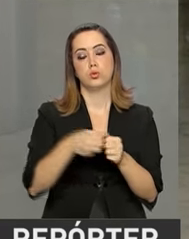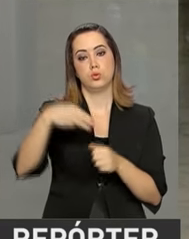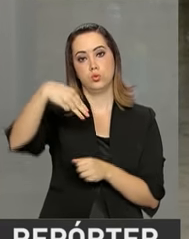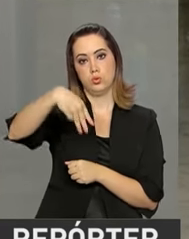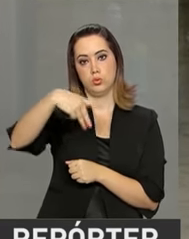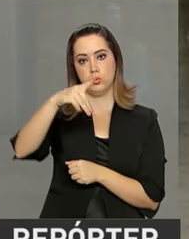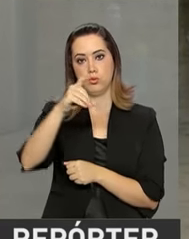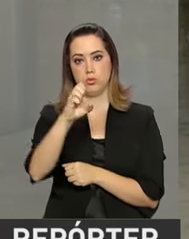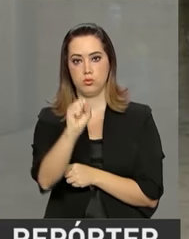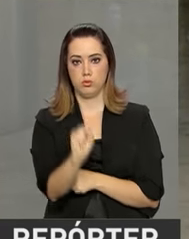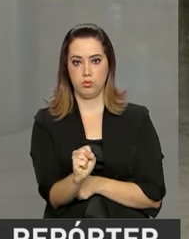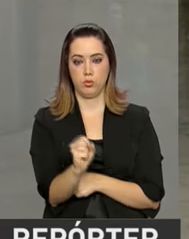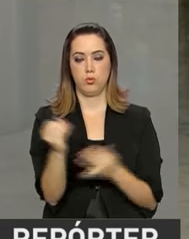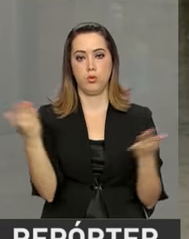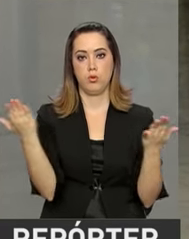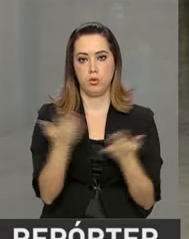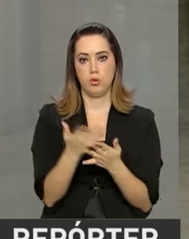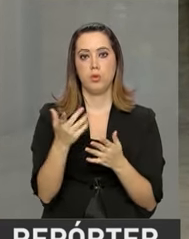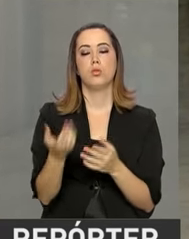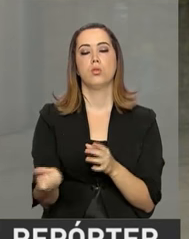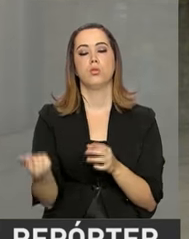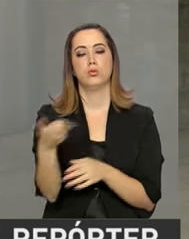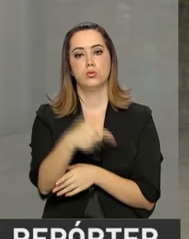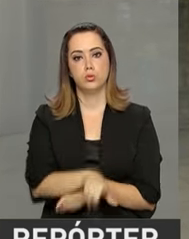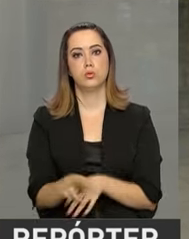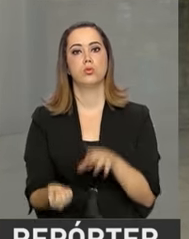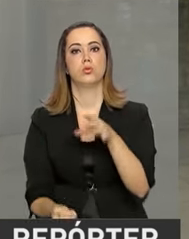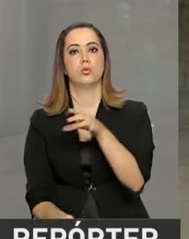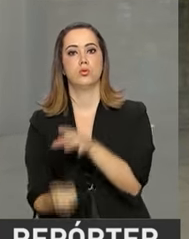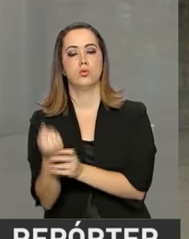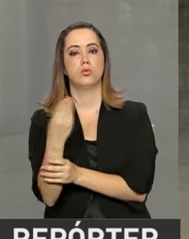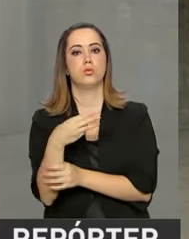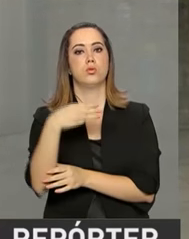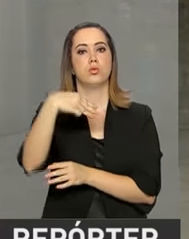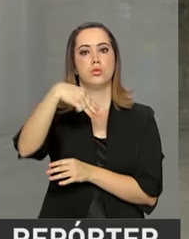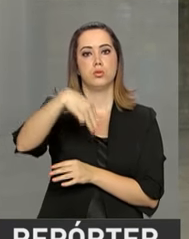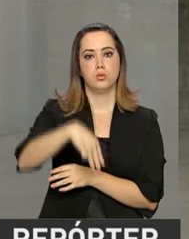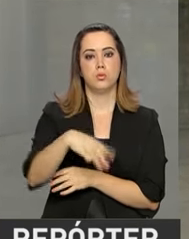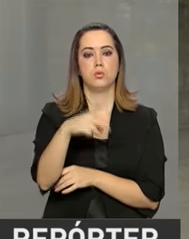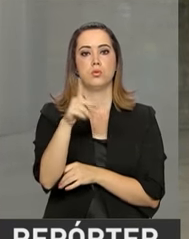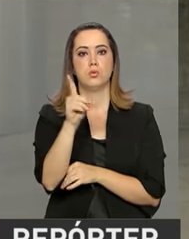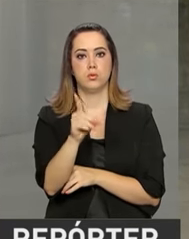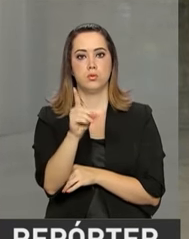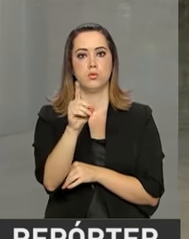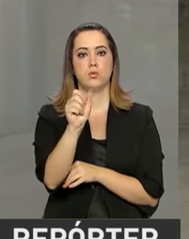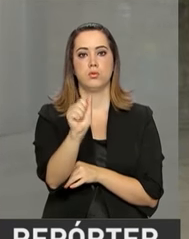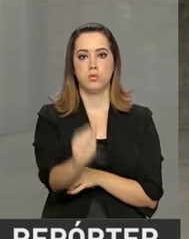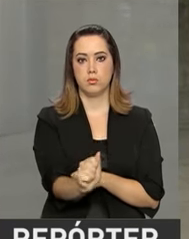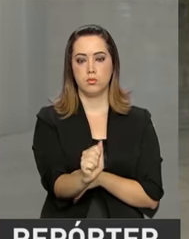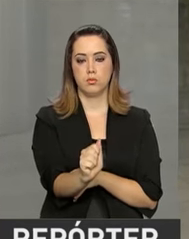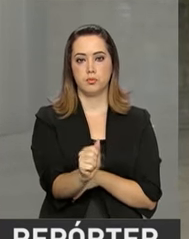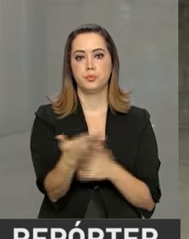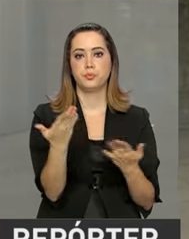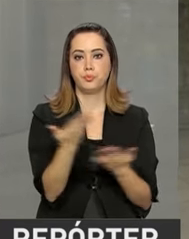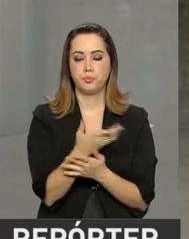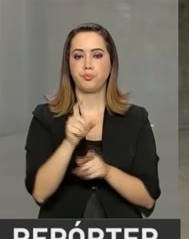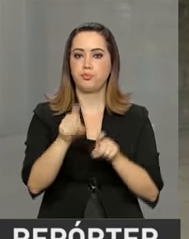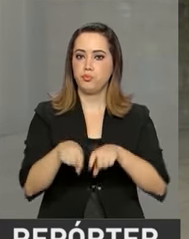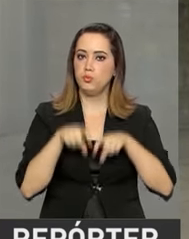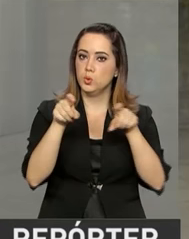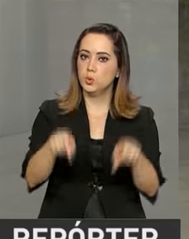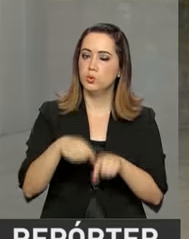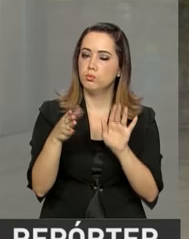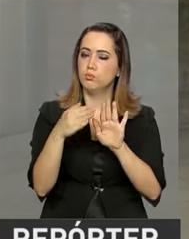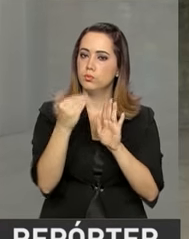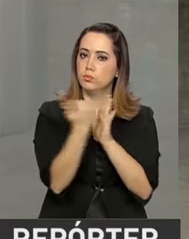O Ministério do Desenvolvimento Agrário tem como objetivos promover a reforma agrária e programas e projetos voltados